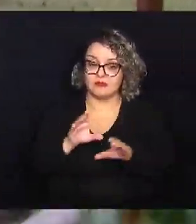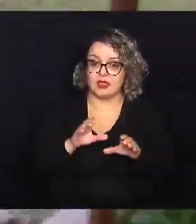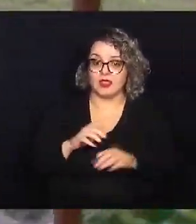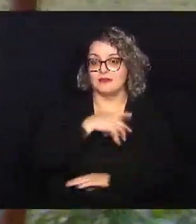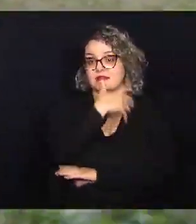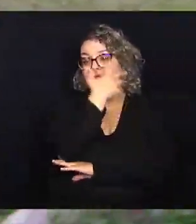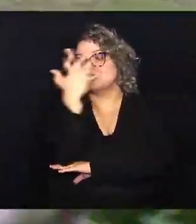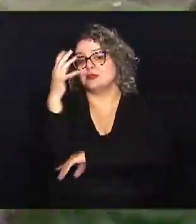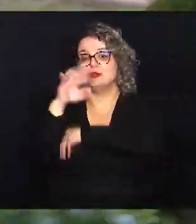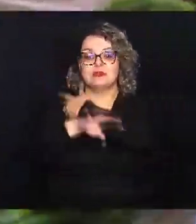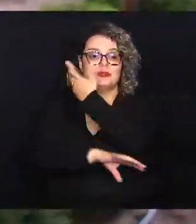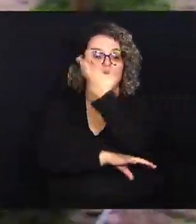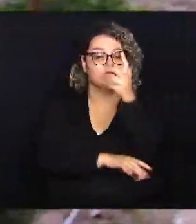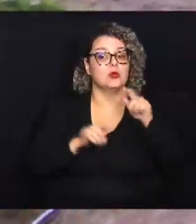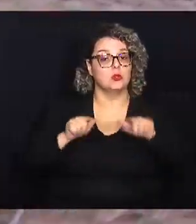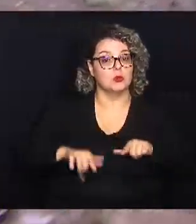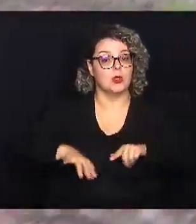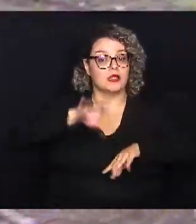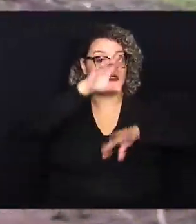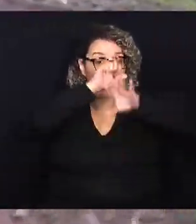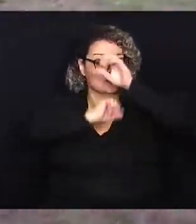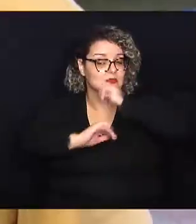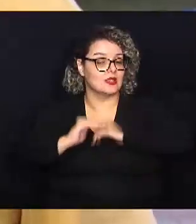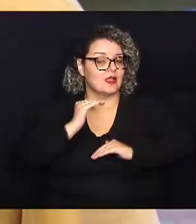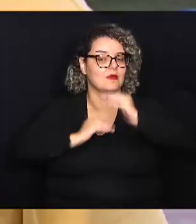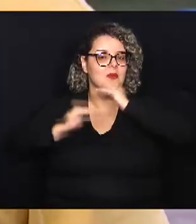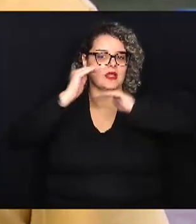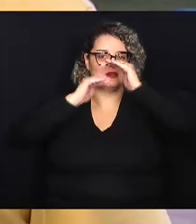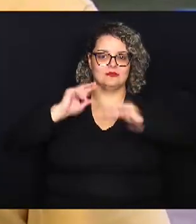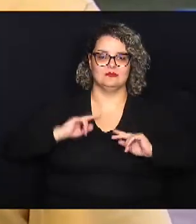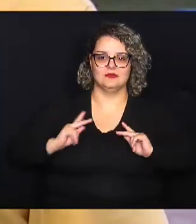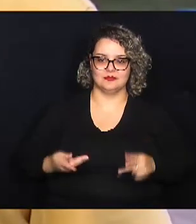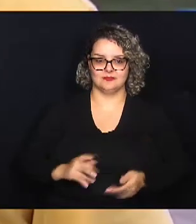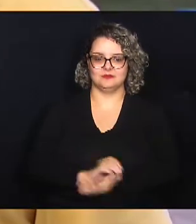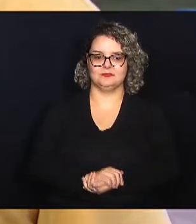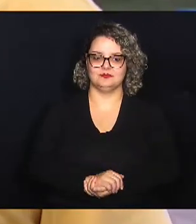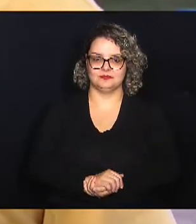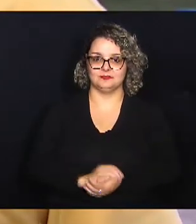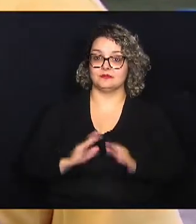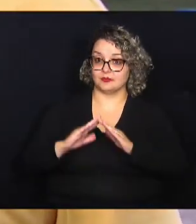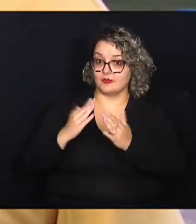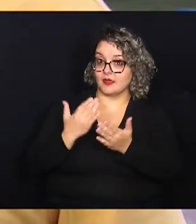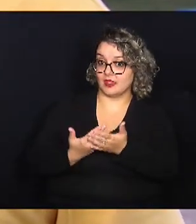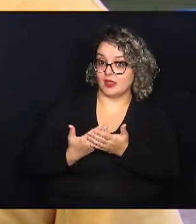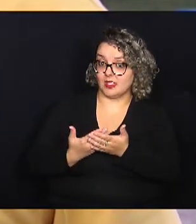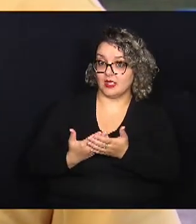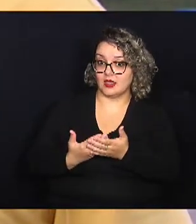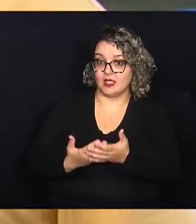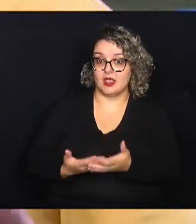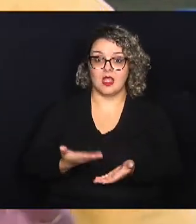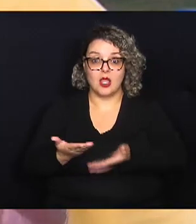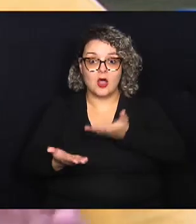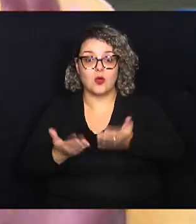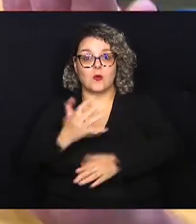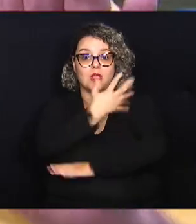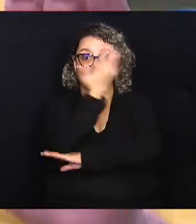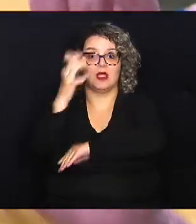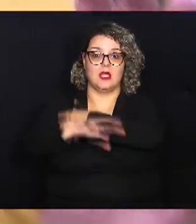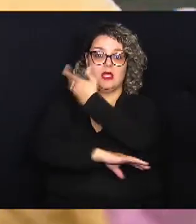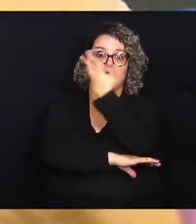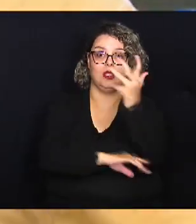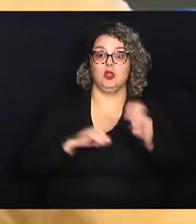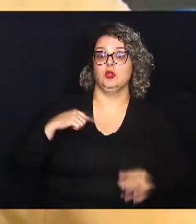um ambiente de aprendizado e desenvolvimento humano. Nossa escola preza muito a natureza. Então nós estamos aqui numa área